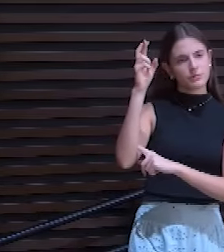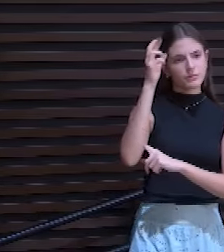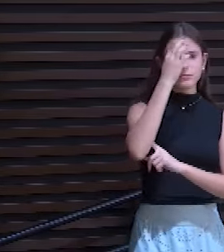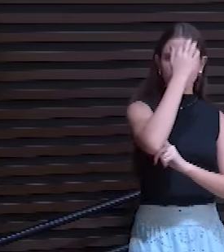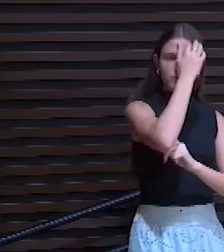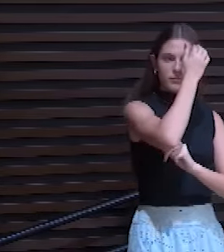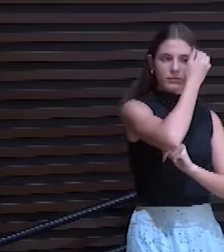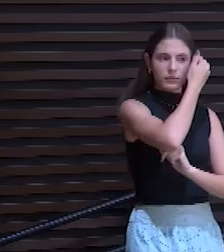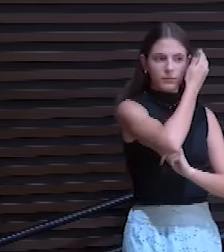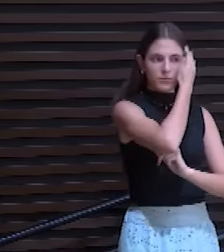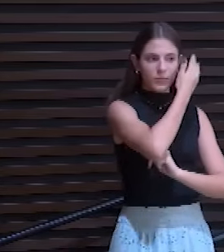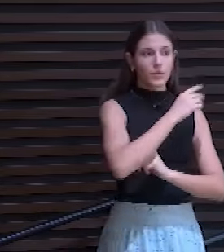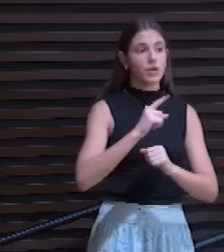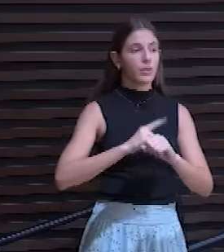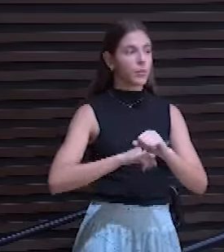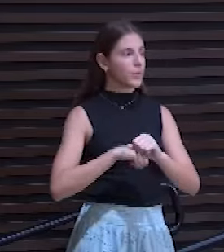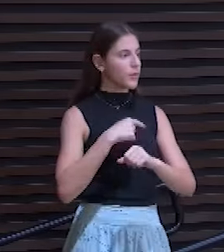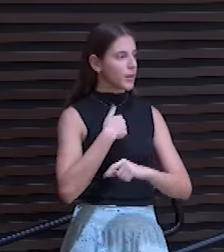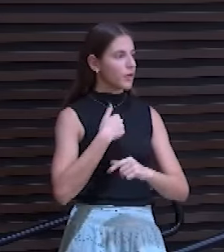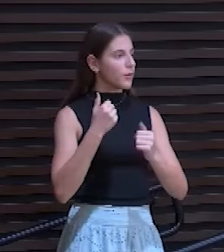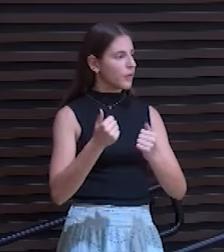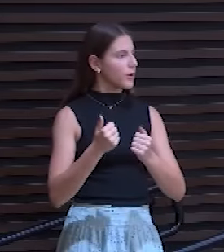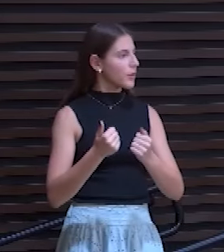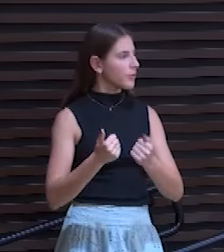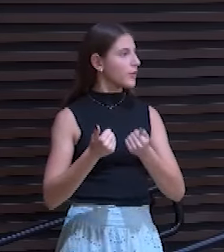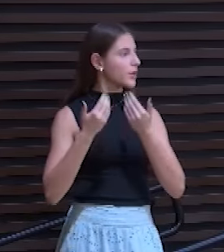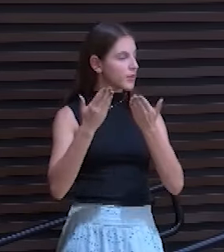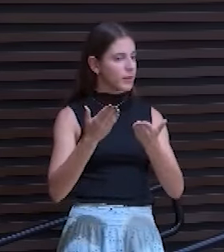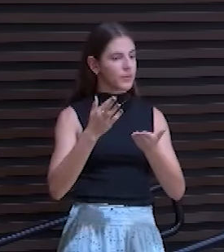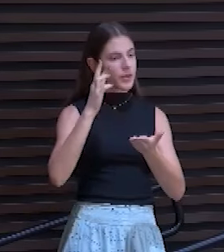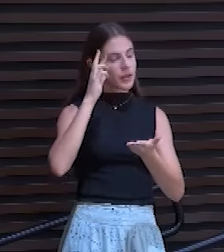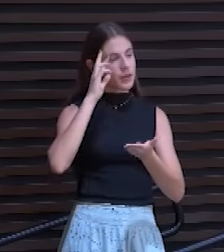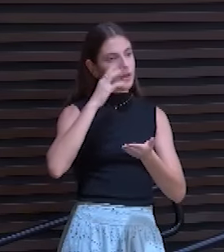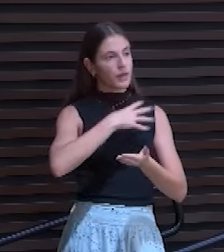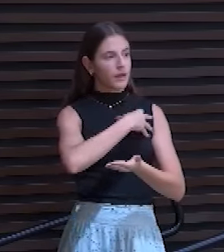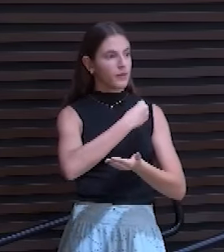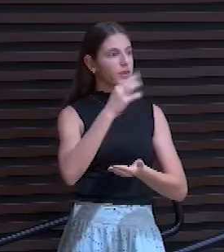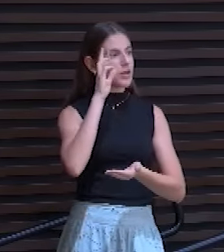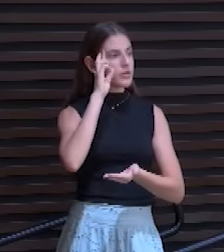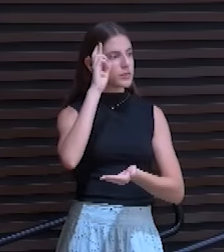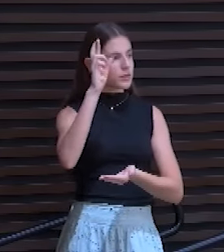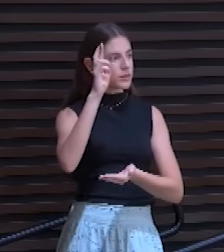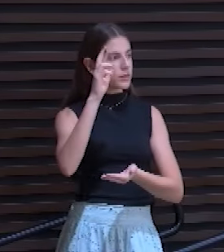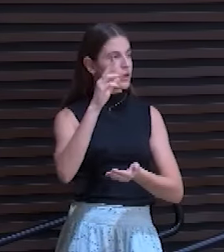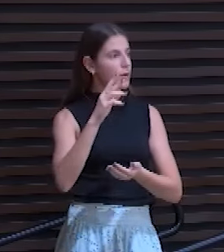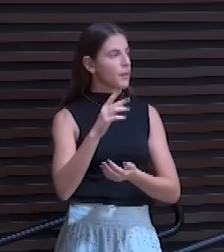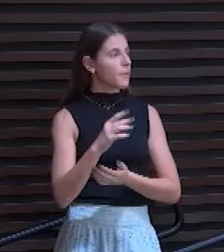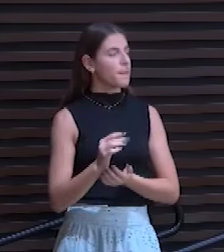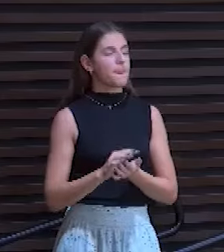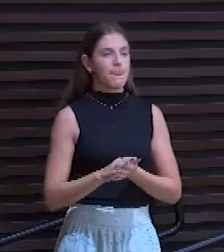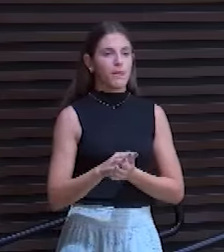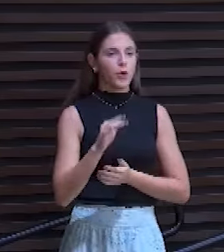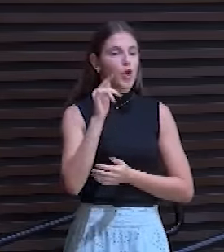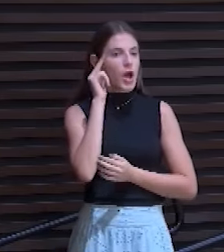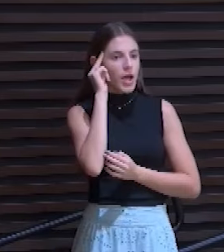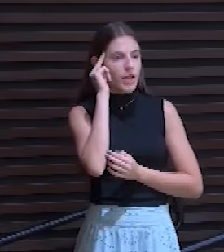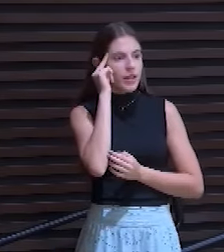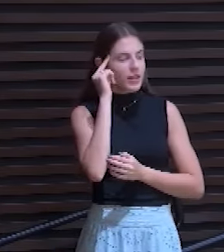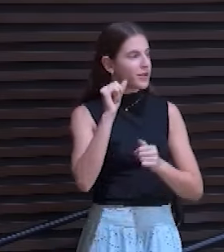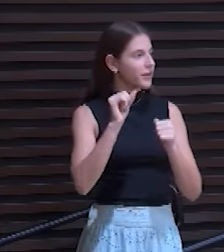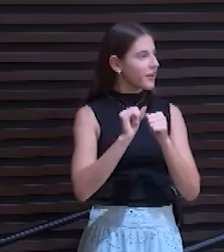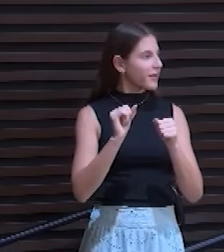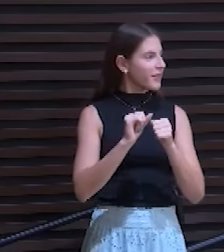Quando eu fui consagrar a minha filha aqui, que está aqui, primeira filha, o pastor Glênio fez a consagração, ele nem lembra disso,